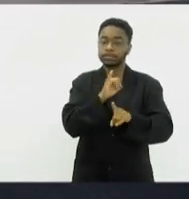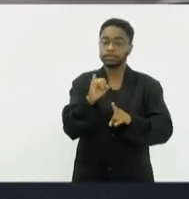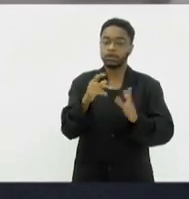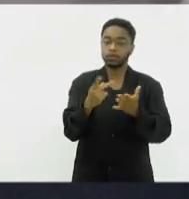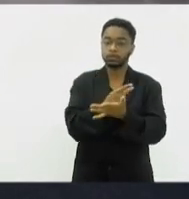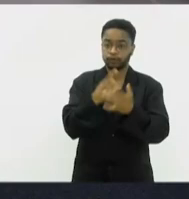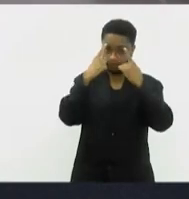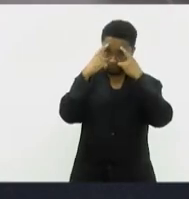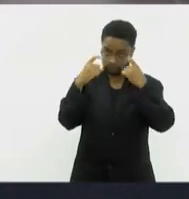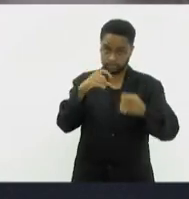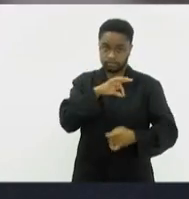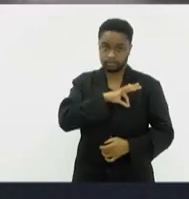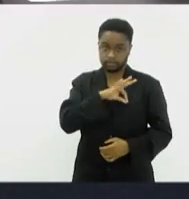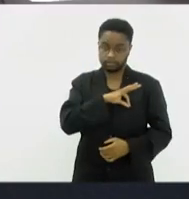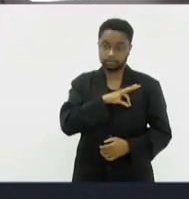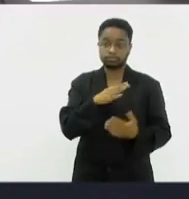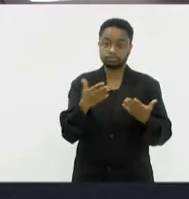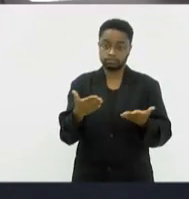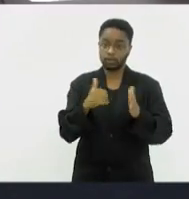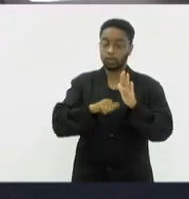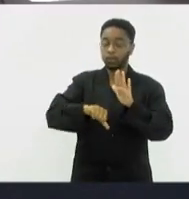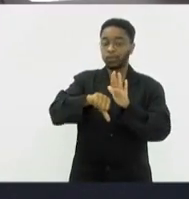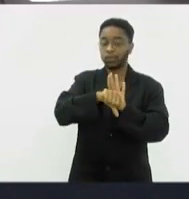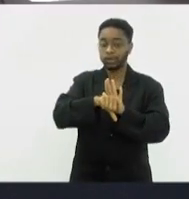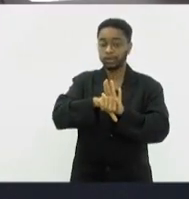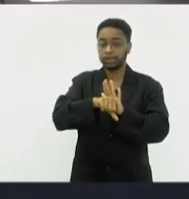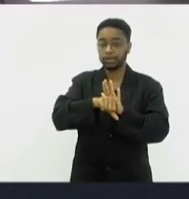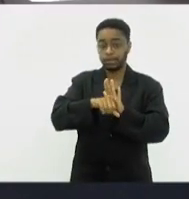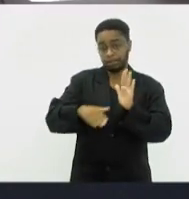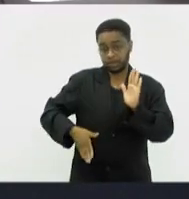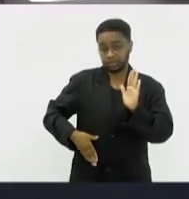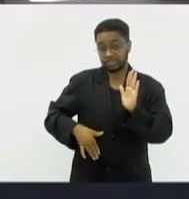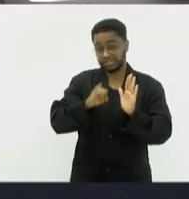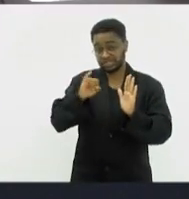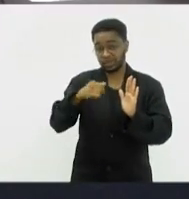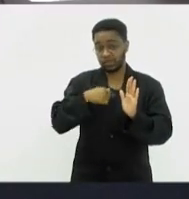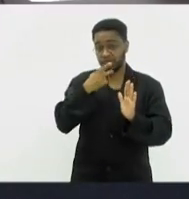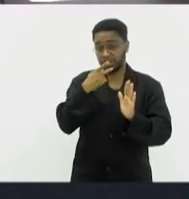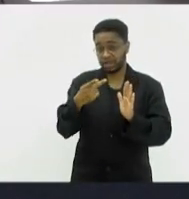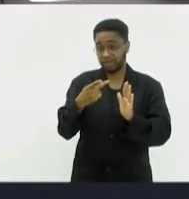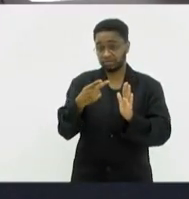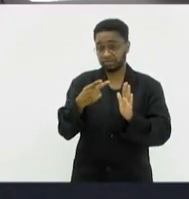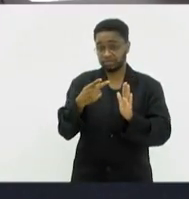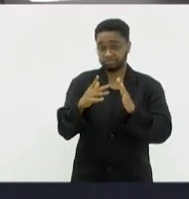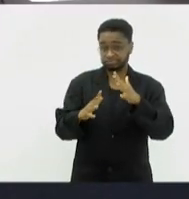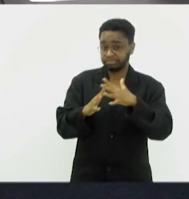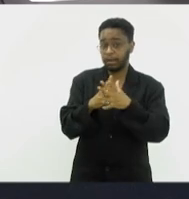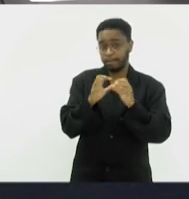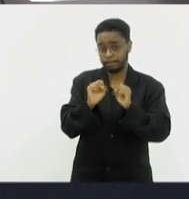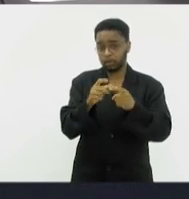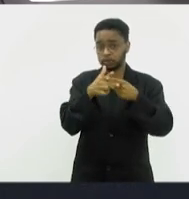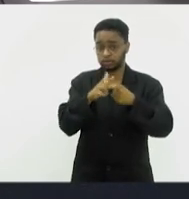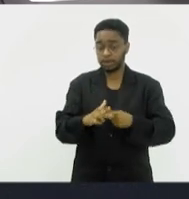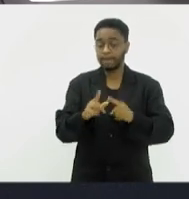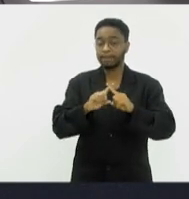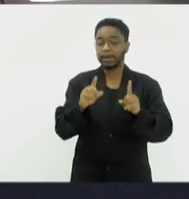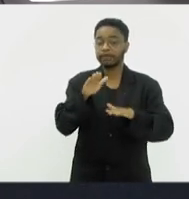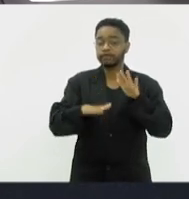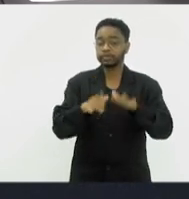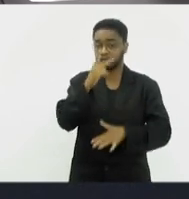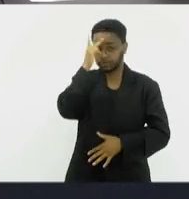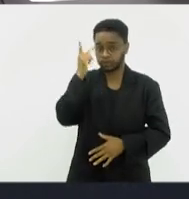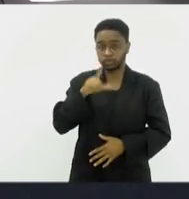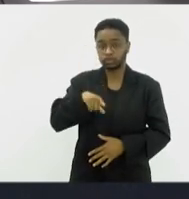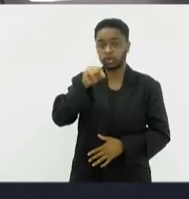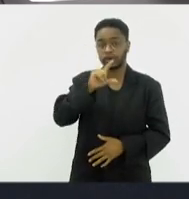Dos criminosos, muitas das vezes, se eu estiver falando alguma coisa demais, pode me corrigir, a pessoa às vezes prefere ir